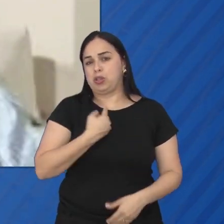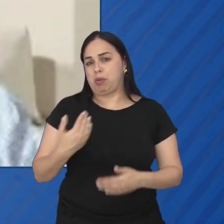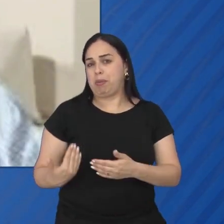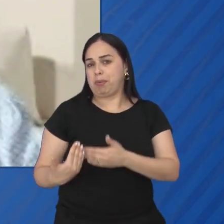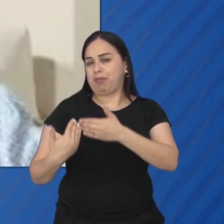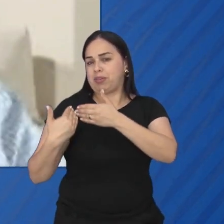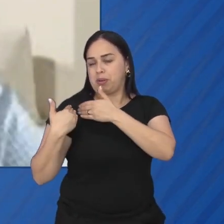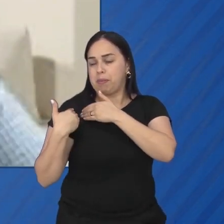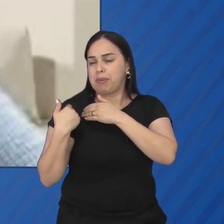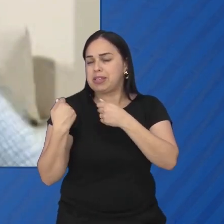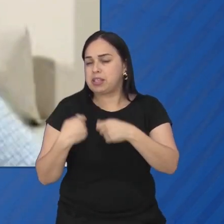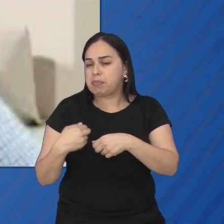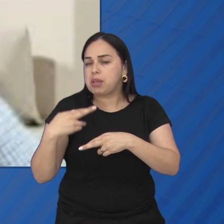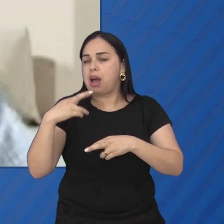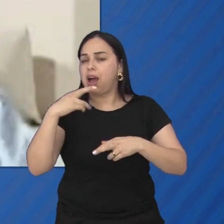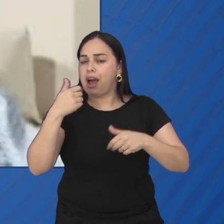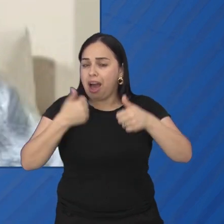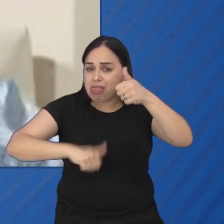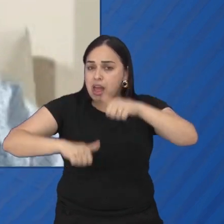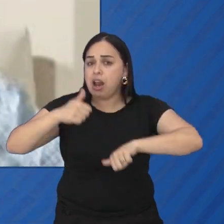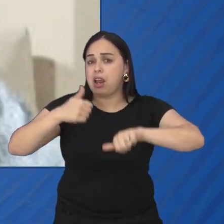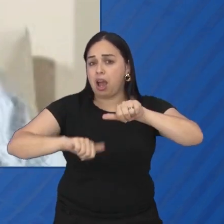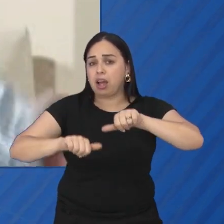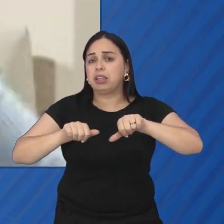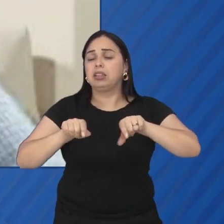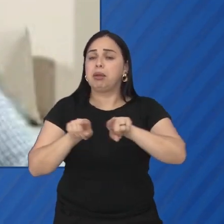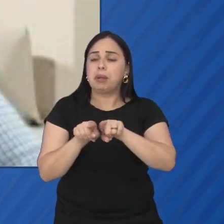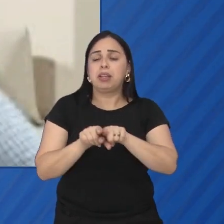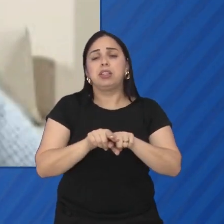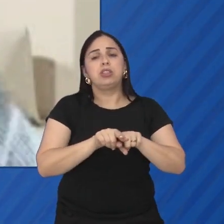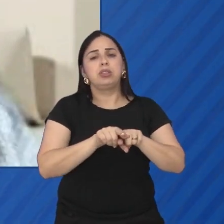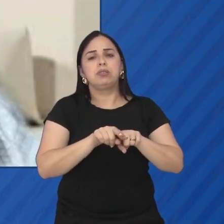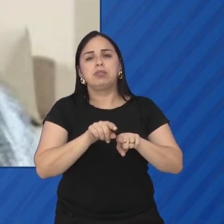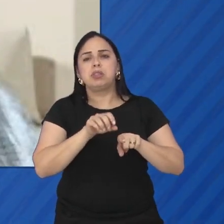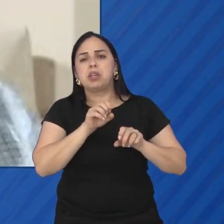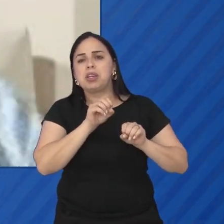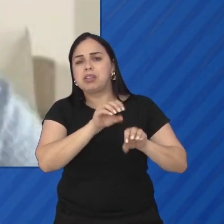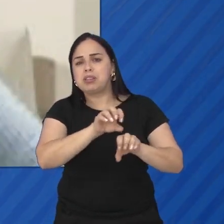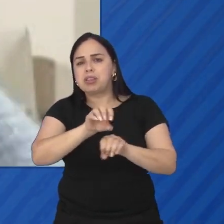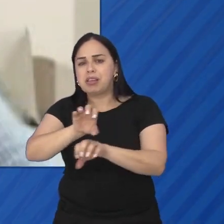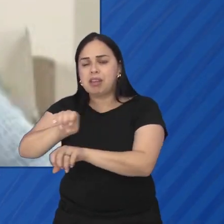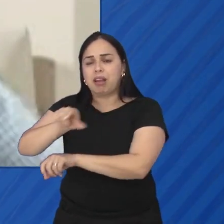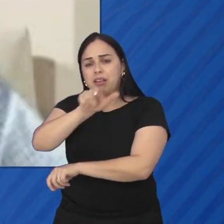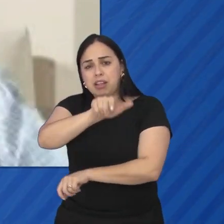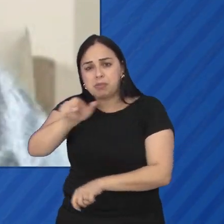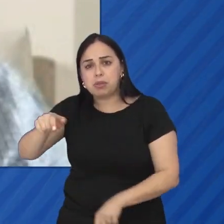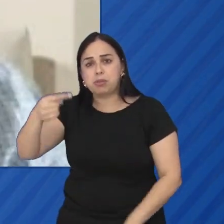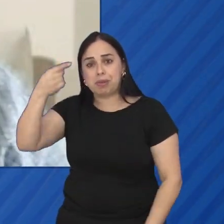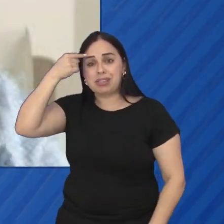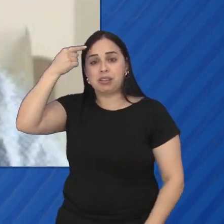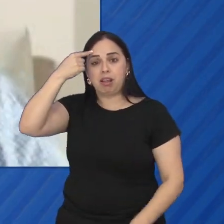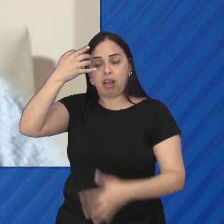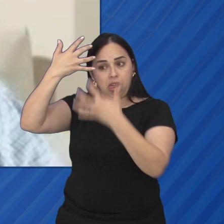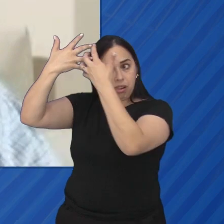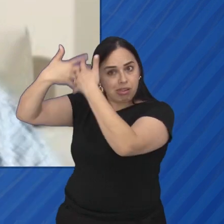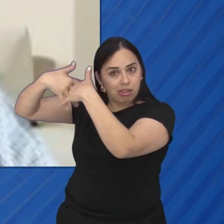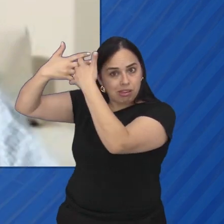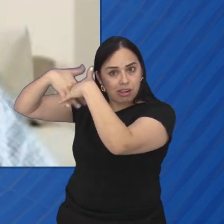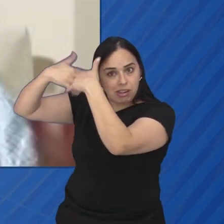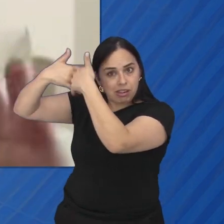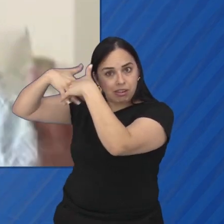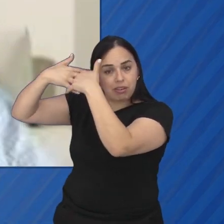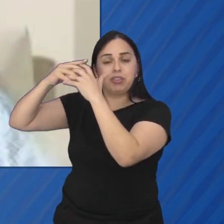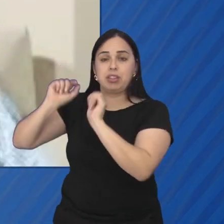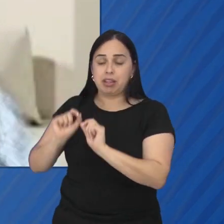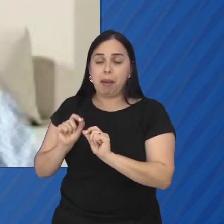papel enquanto professor e também enquanto formador de seres pensantes, né? Eu acho que é isso que a gente